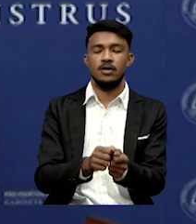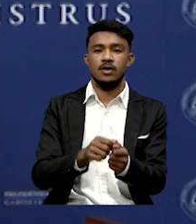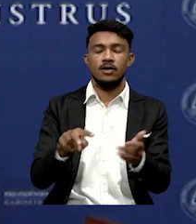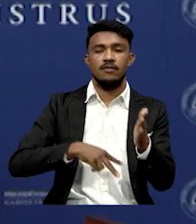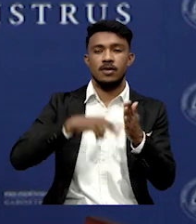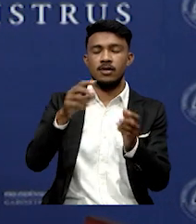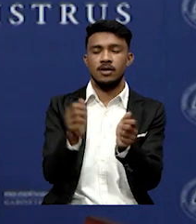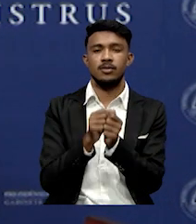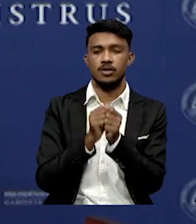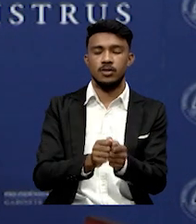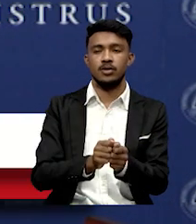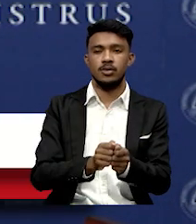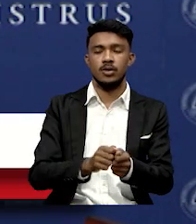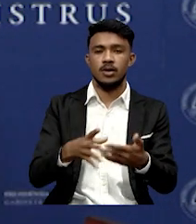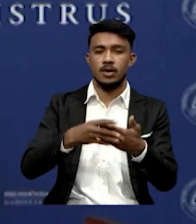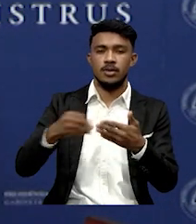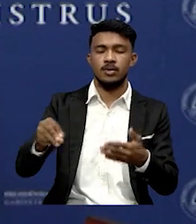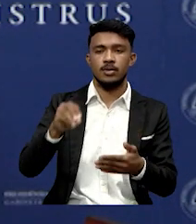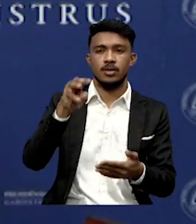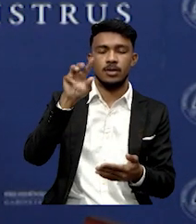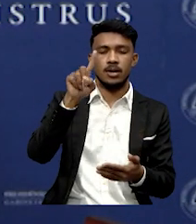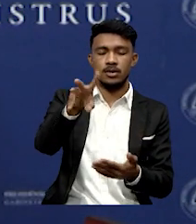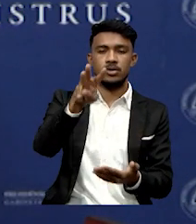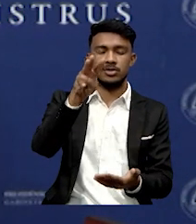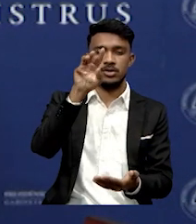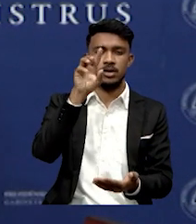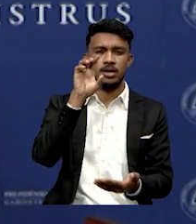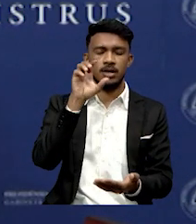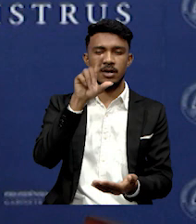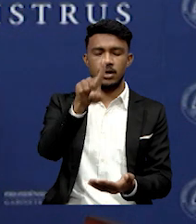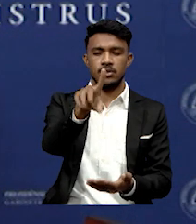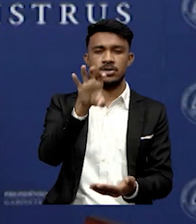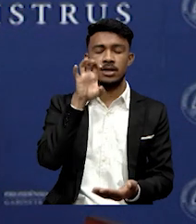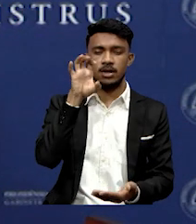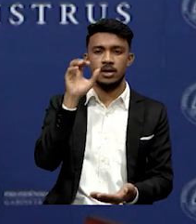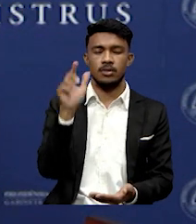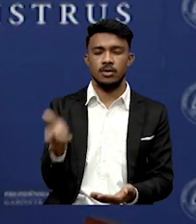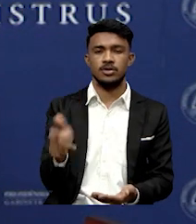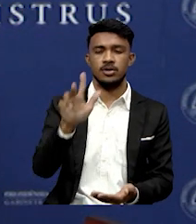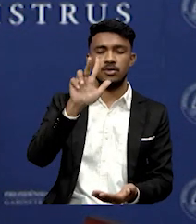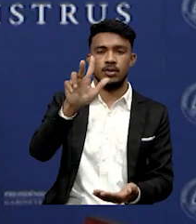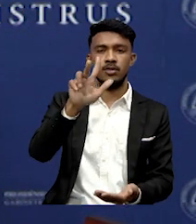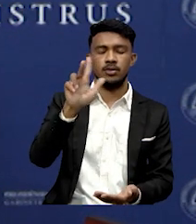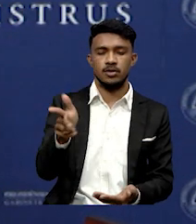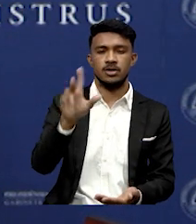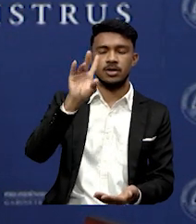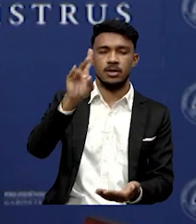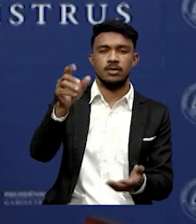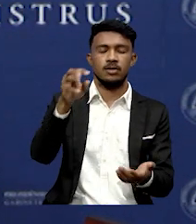americano, milhão a tucida Ronul Recentolo, Tolun Recenhito e o Cida